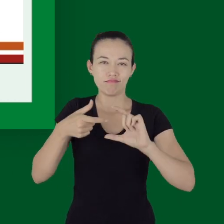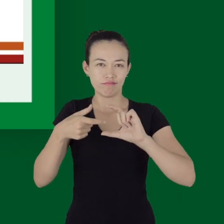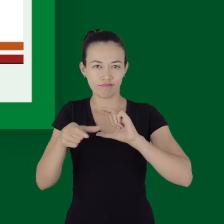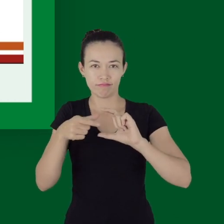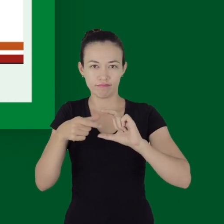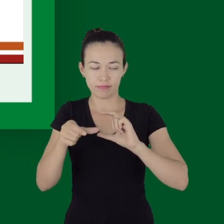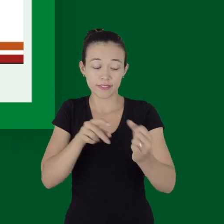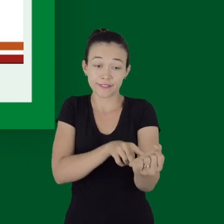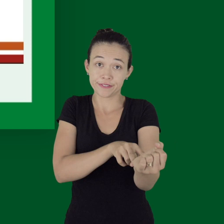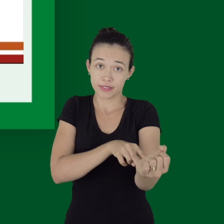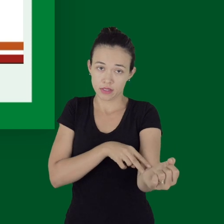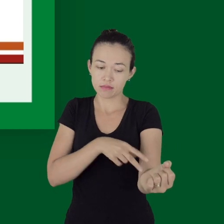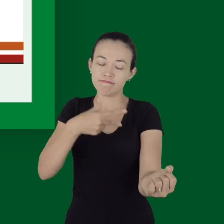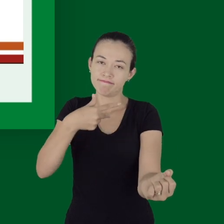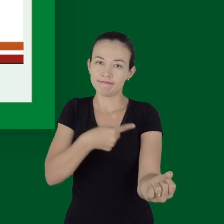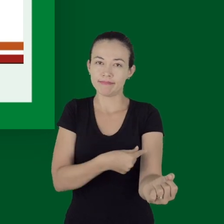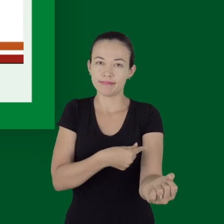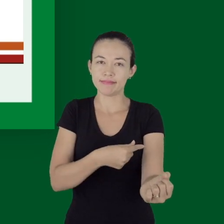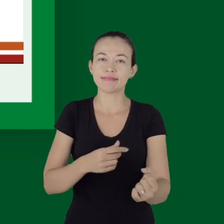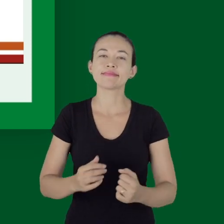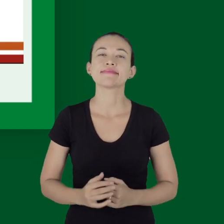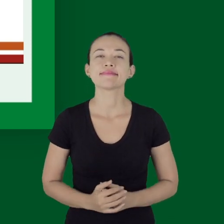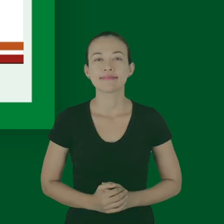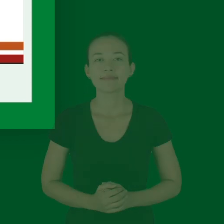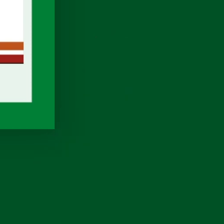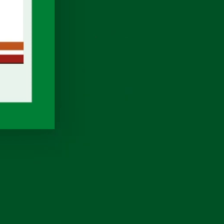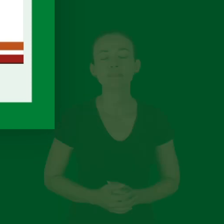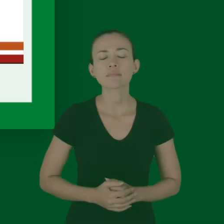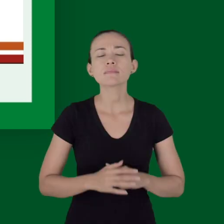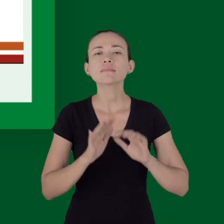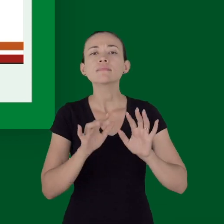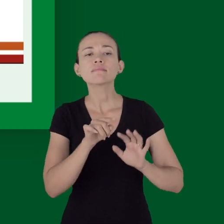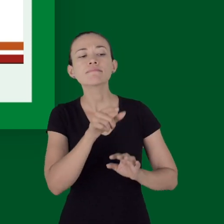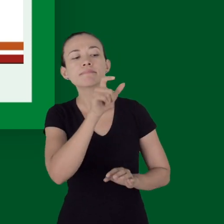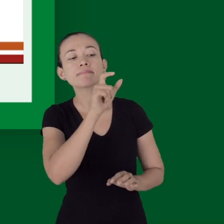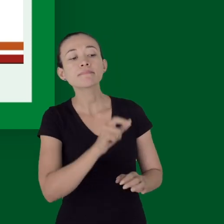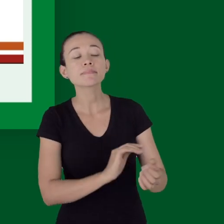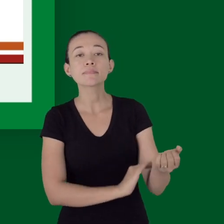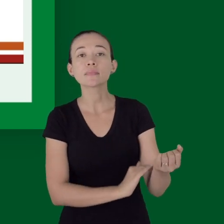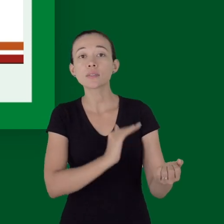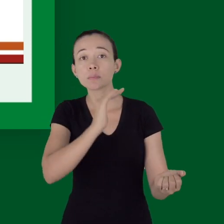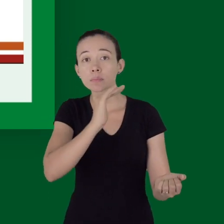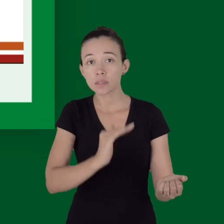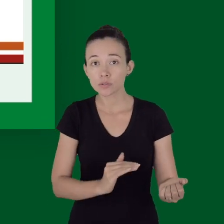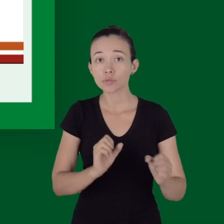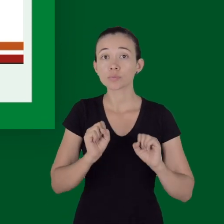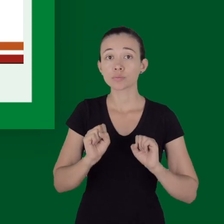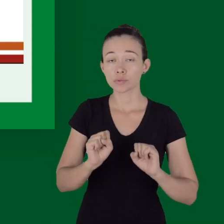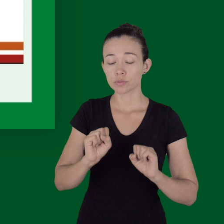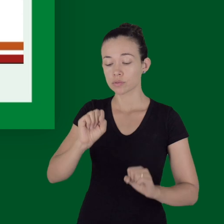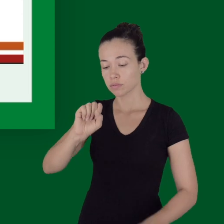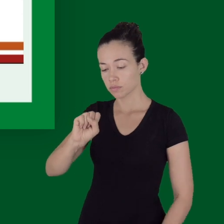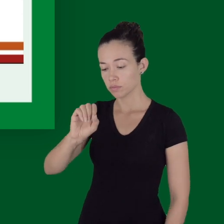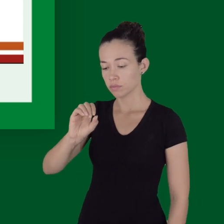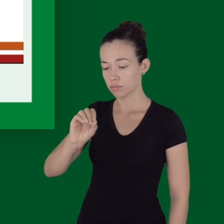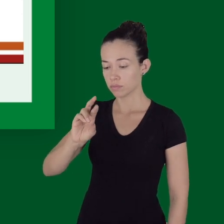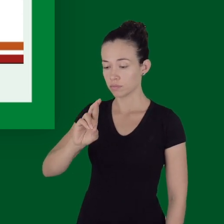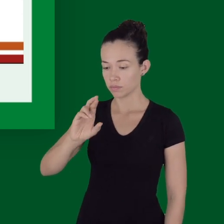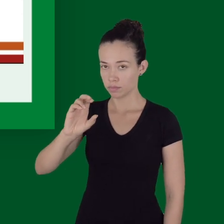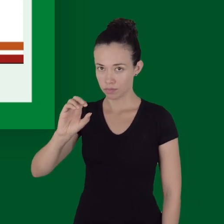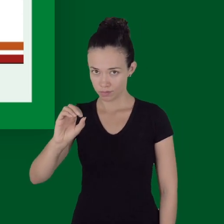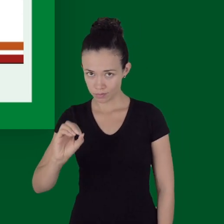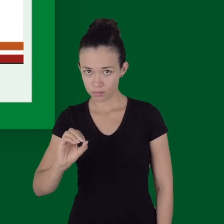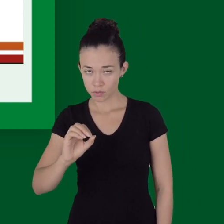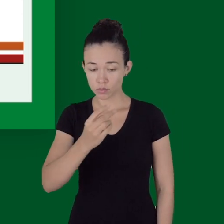é fazer medicação intravenosa. Hipotensão. O paciente está com hipotensão, pode ser feita aí, isso fisiológico, 250,